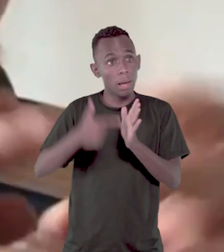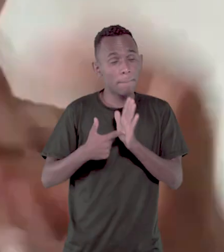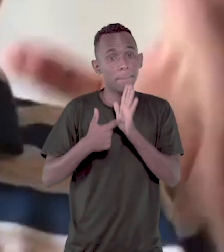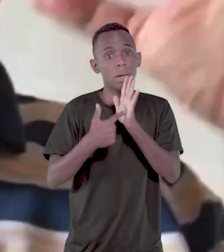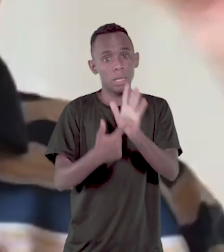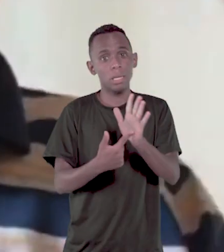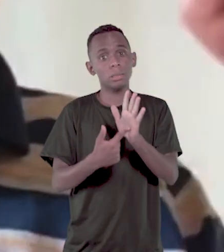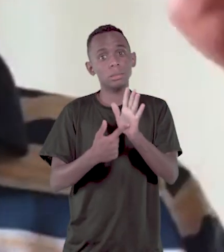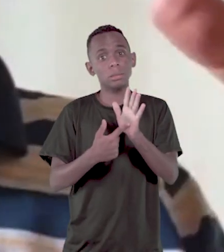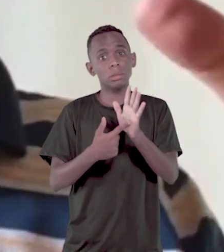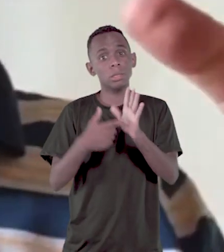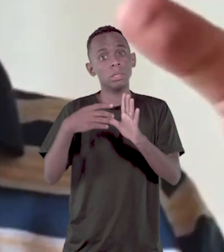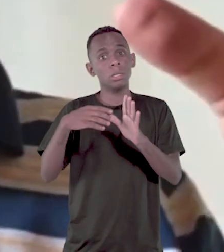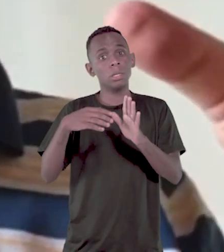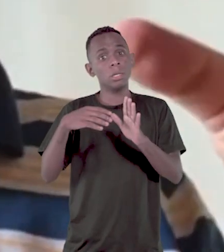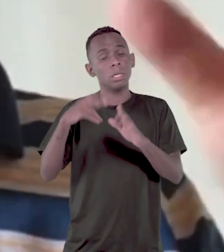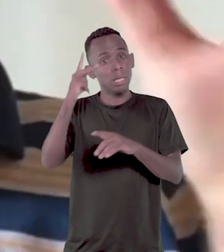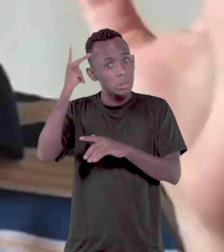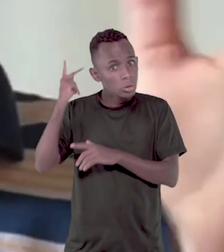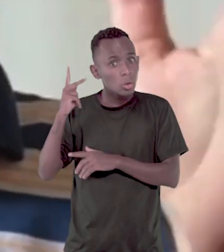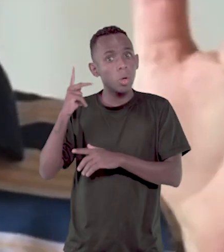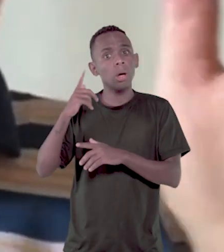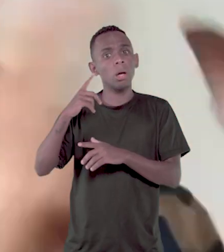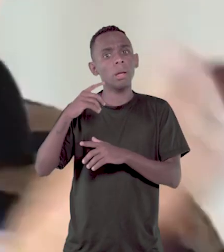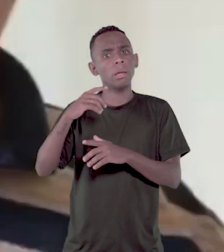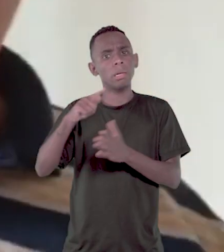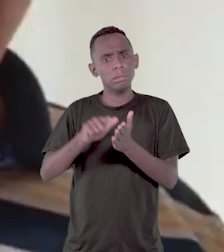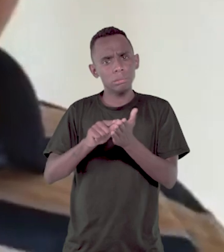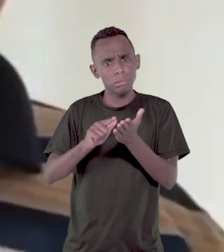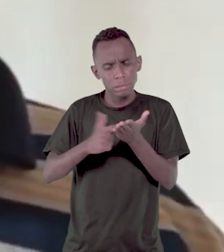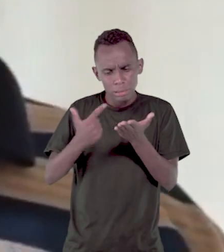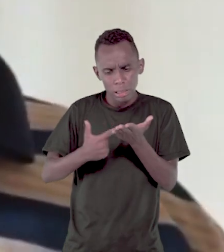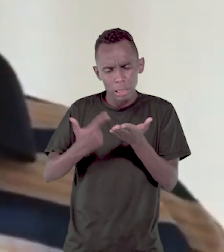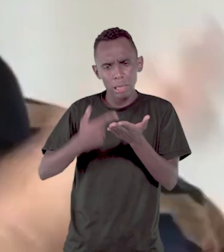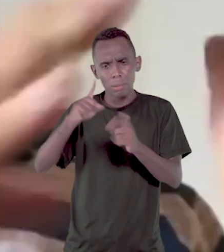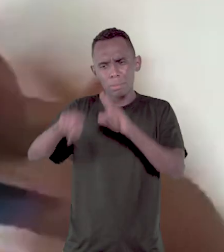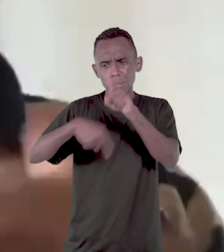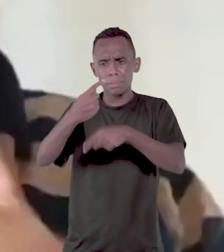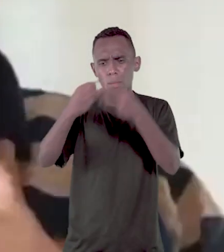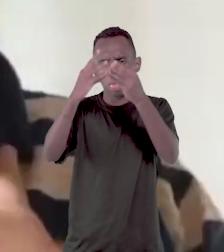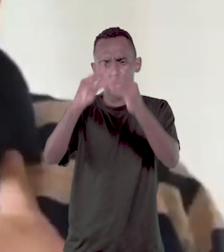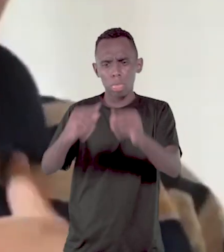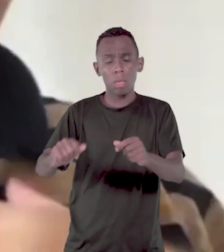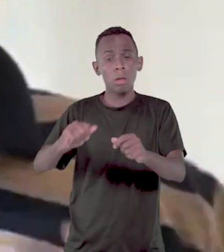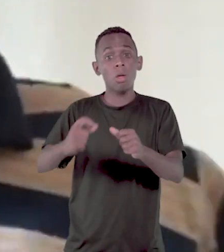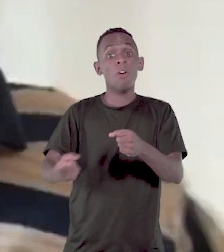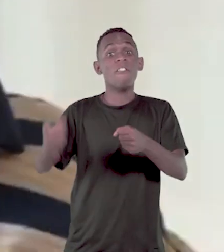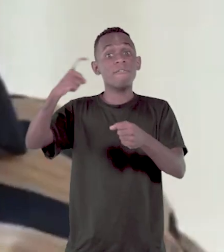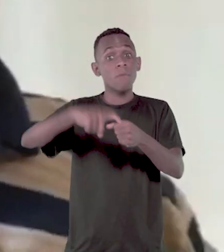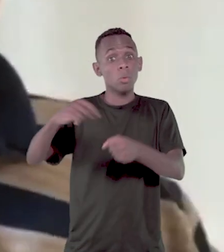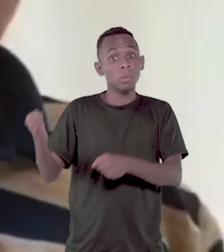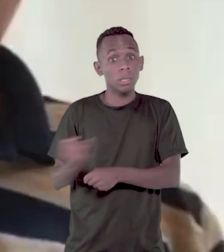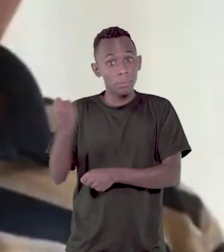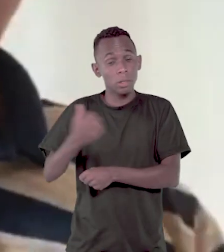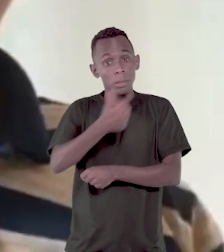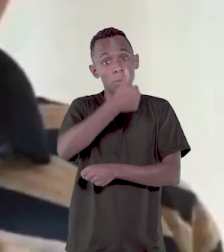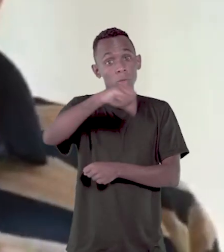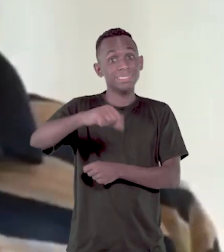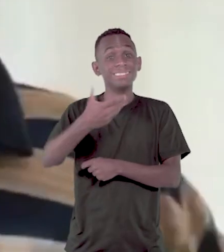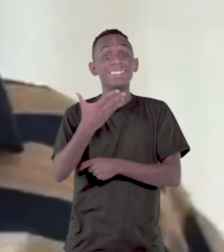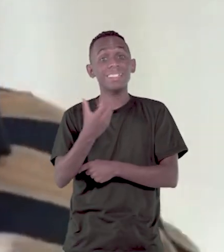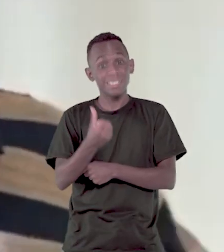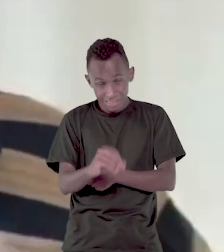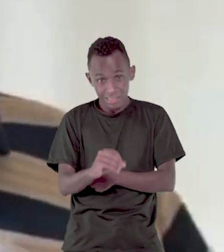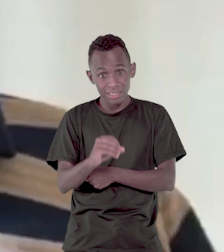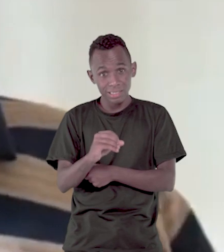Paulo aparece no cenário literário brasileiro na década de 20 e desaparece. E só vai retomar a importância dele muitos anos